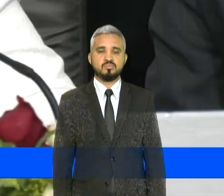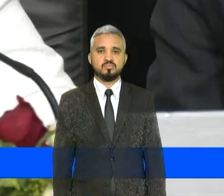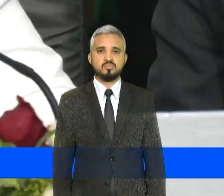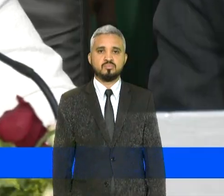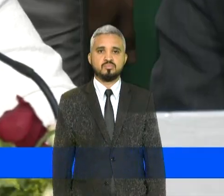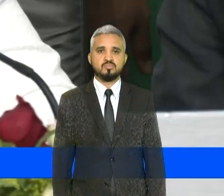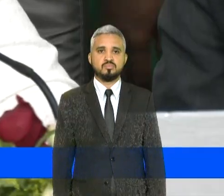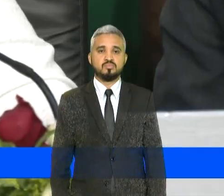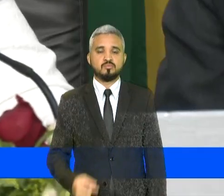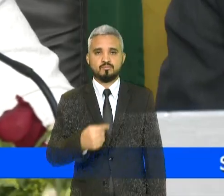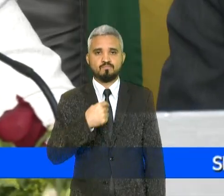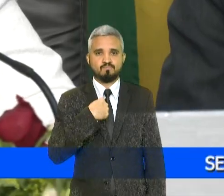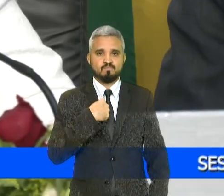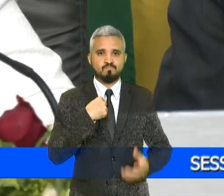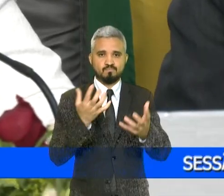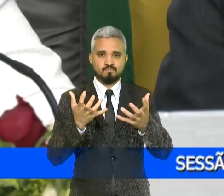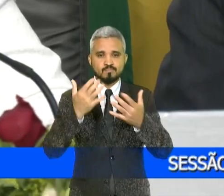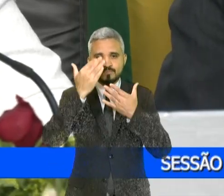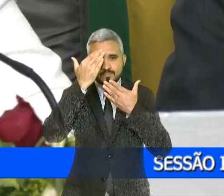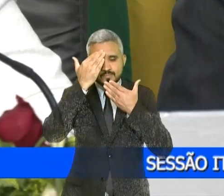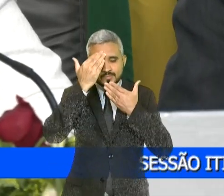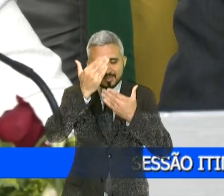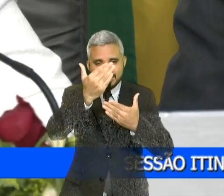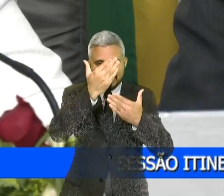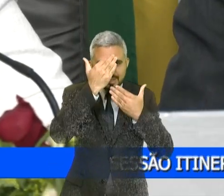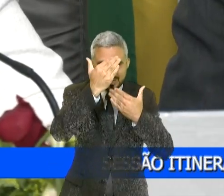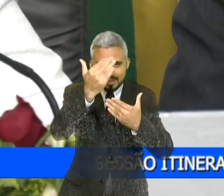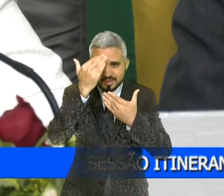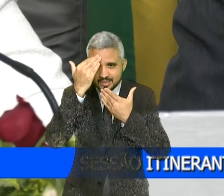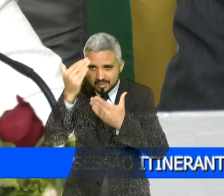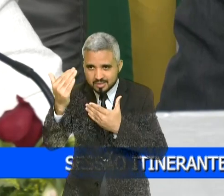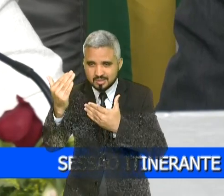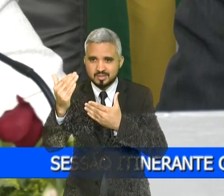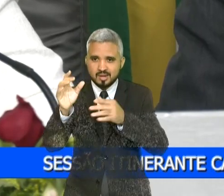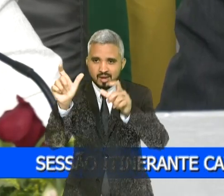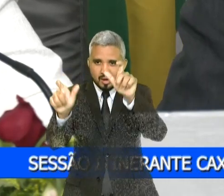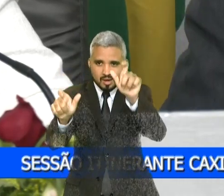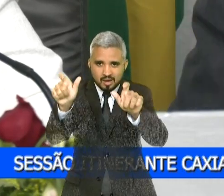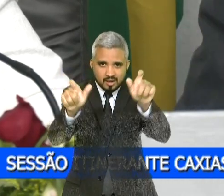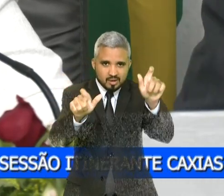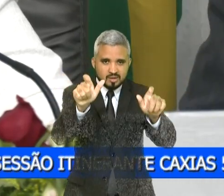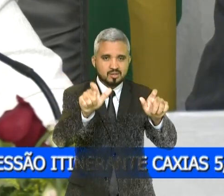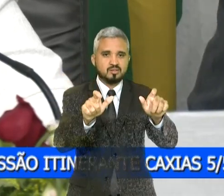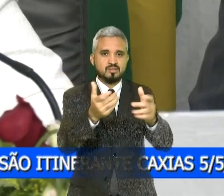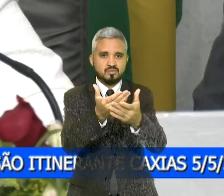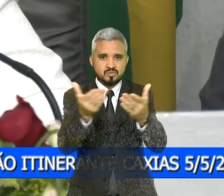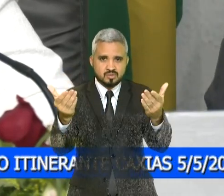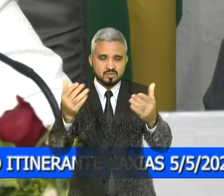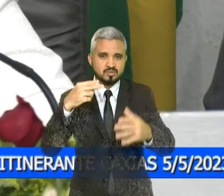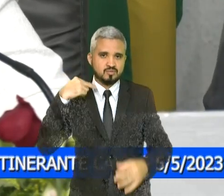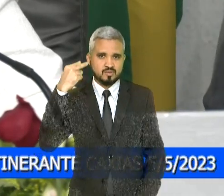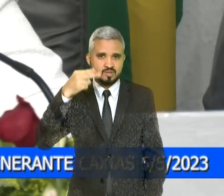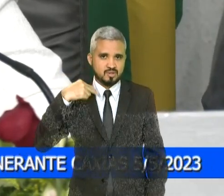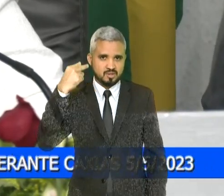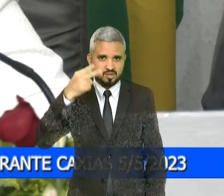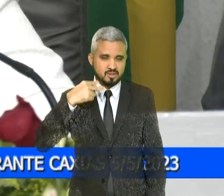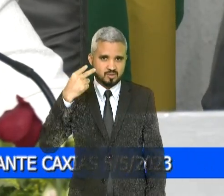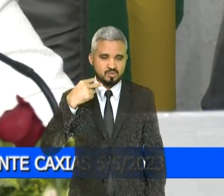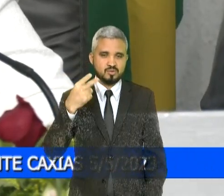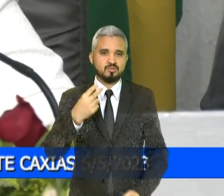Eu agradeço imensamente aos donos da casa pela acolhida carinhosa, pela